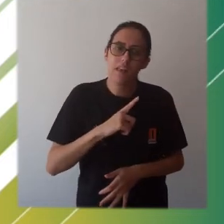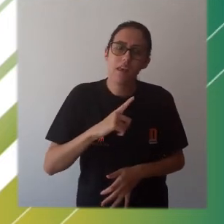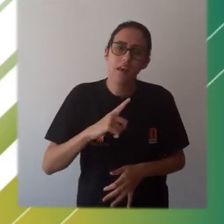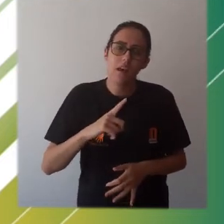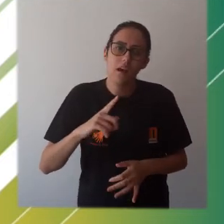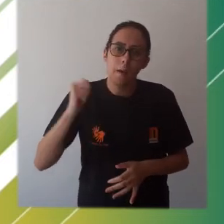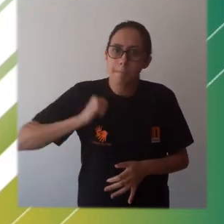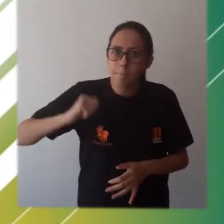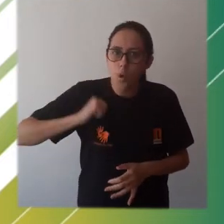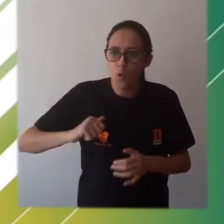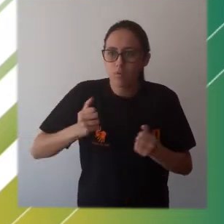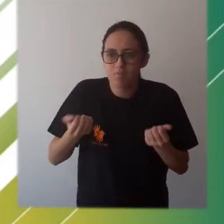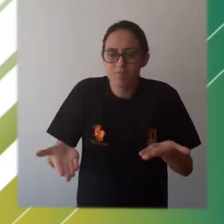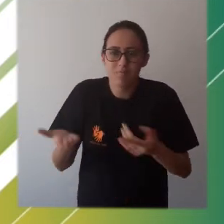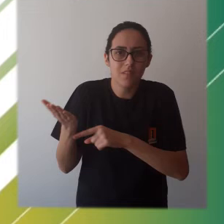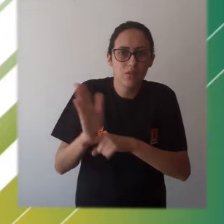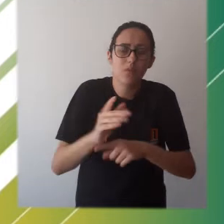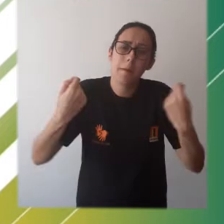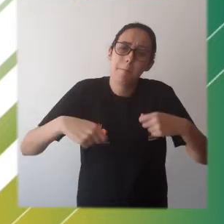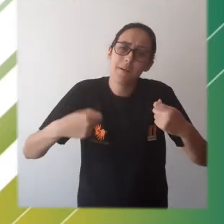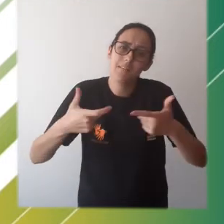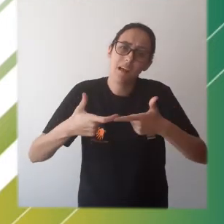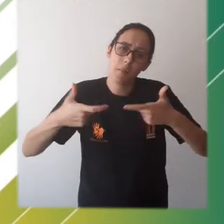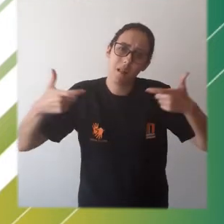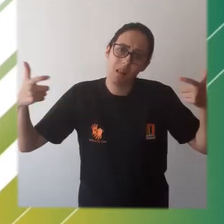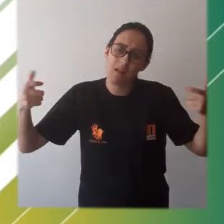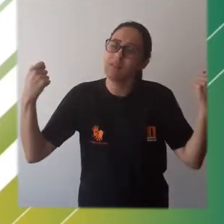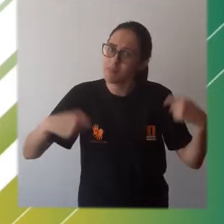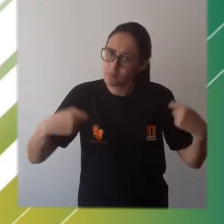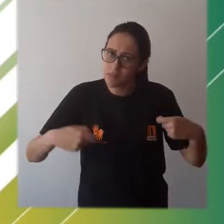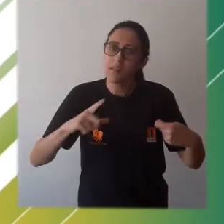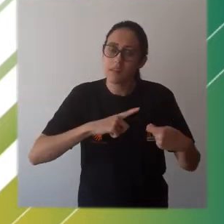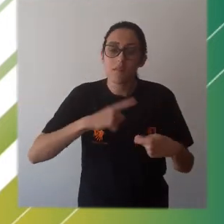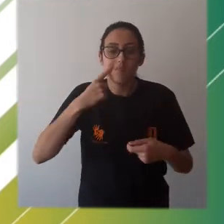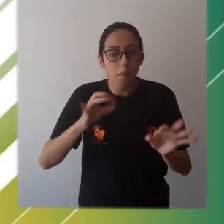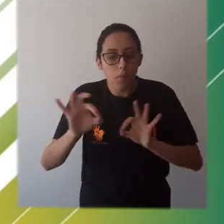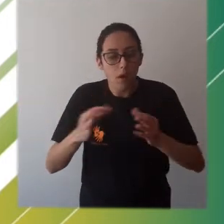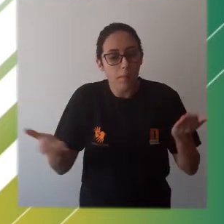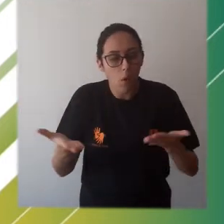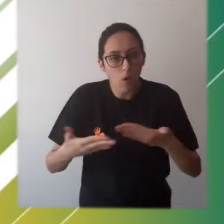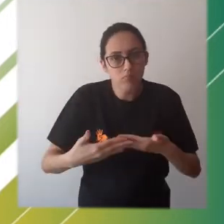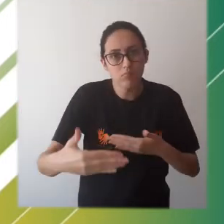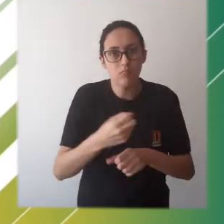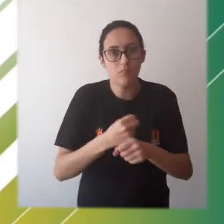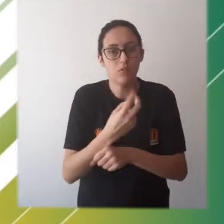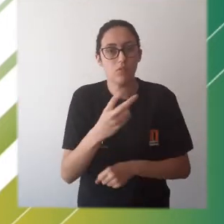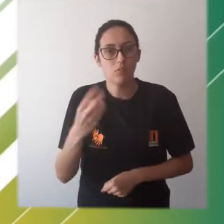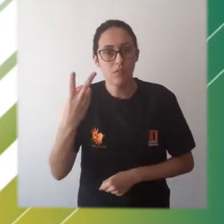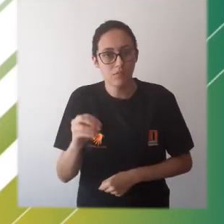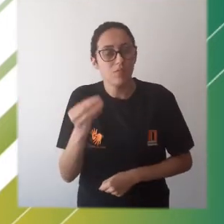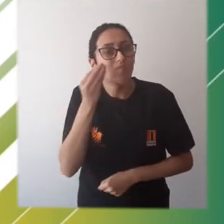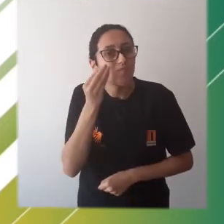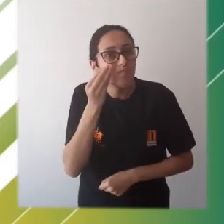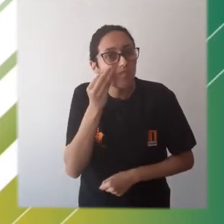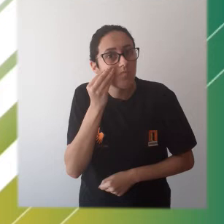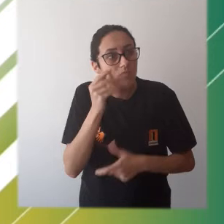volume de bolsas significativos e precisamos aumentar. Estamos trabalhando com a comissão do programa de 2020 em propostas